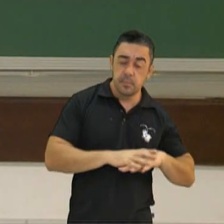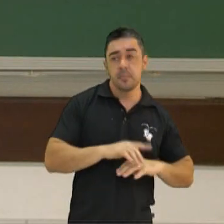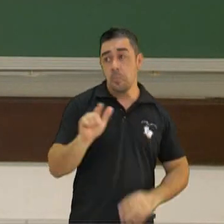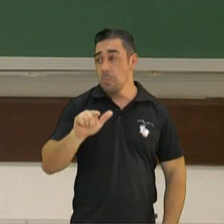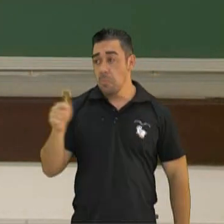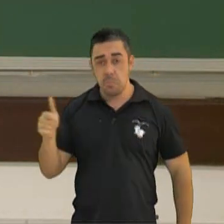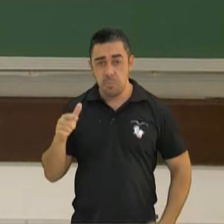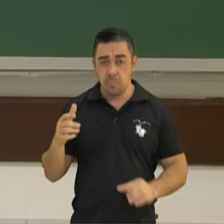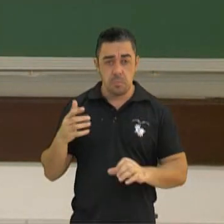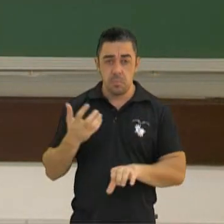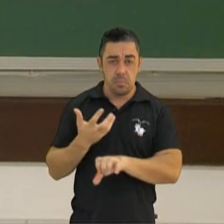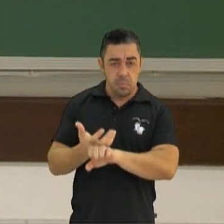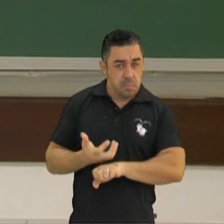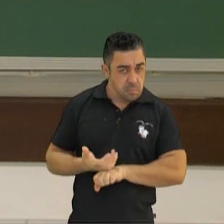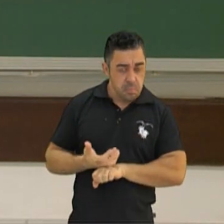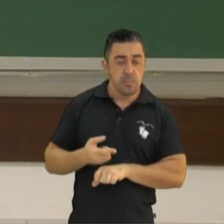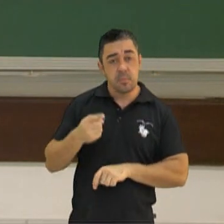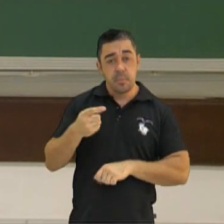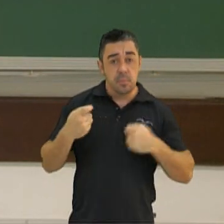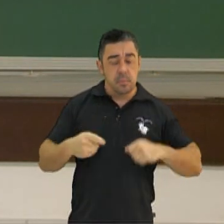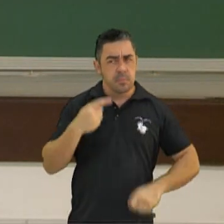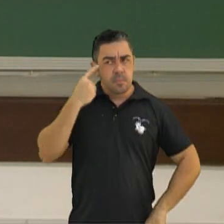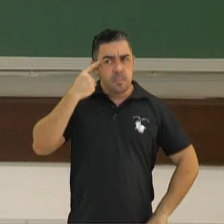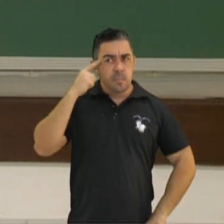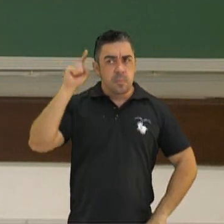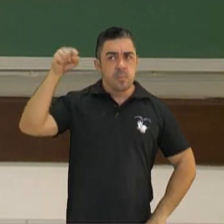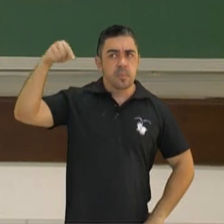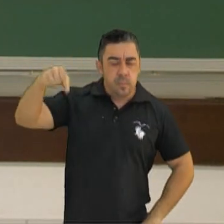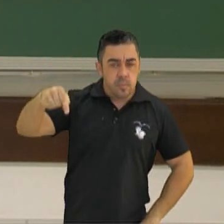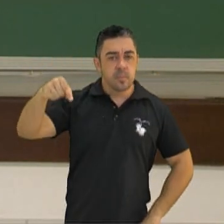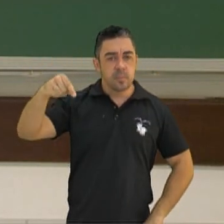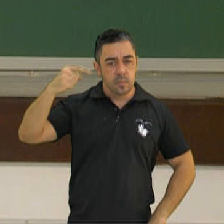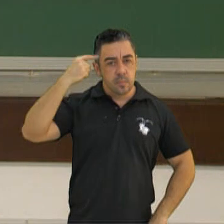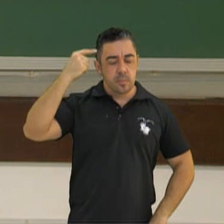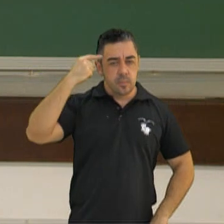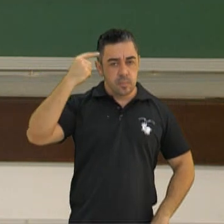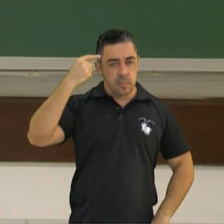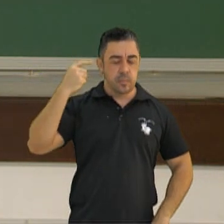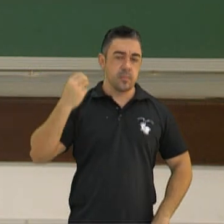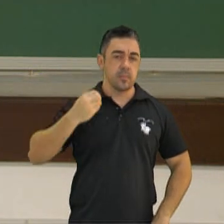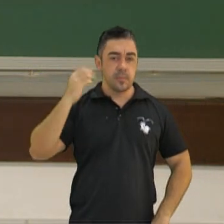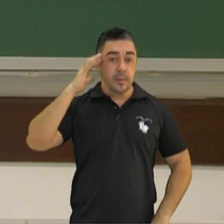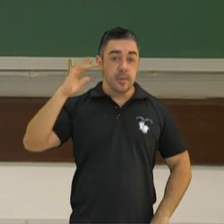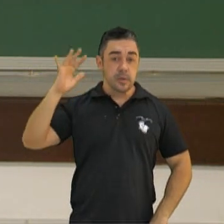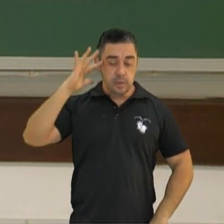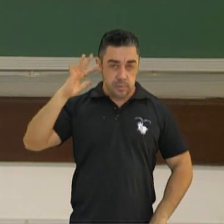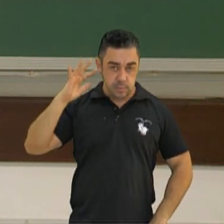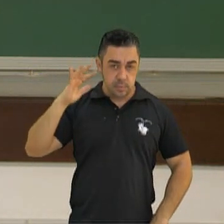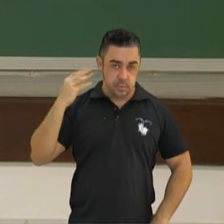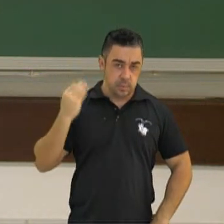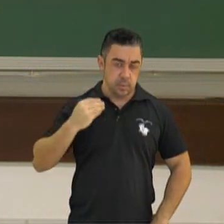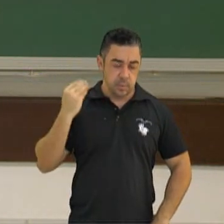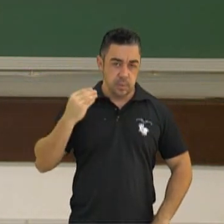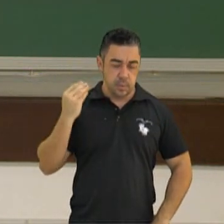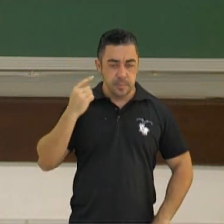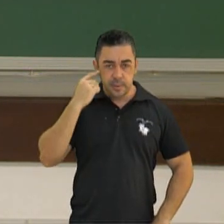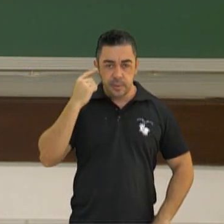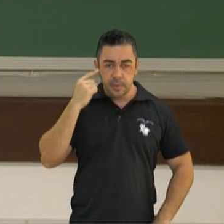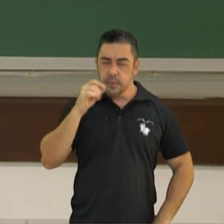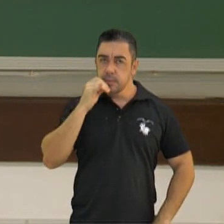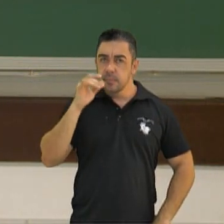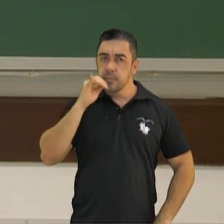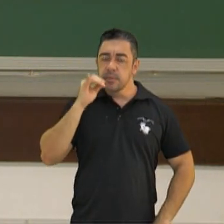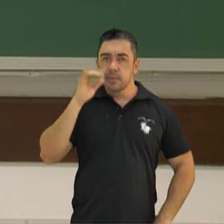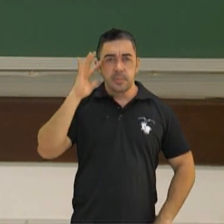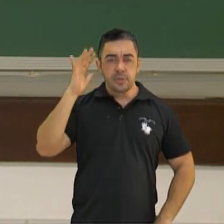outra disciplina, outra questão, você tem que se colocar no problema, tá bom? Então imagina, se coloca lá, se transporta para uma sala de costura